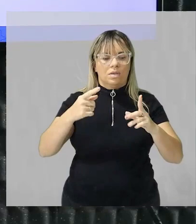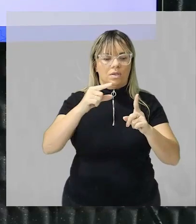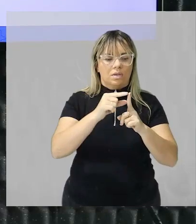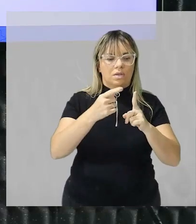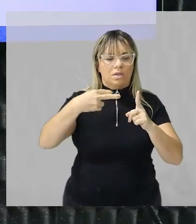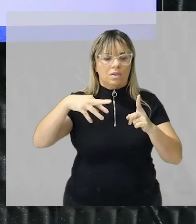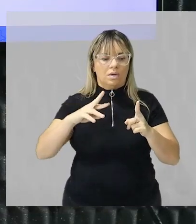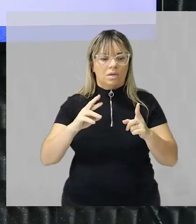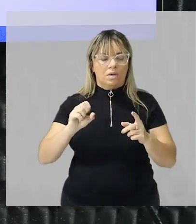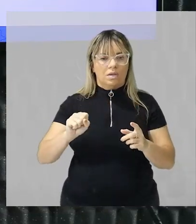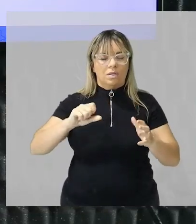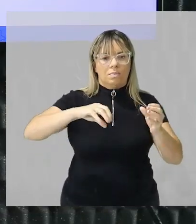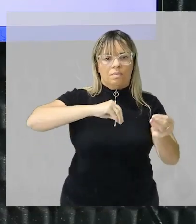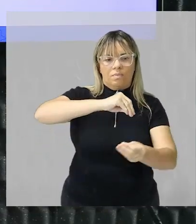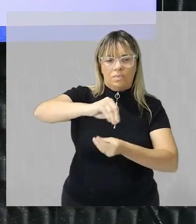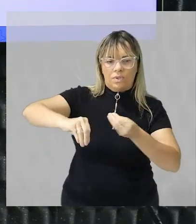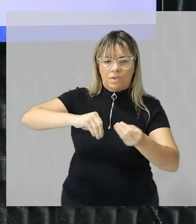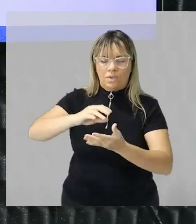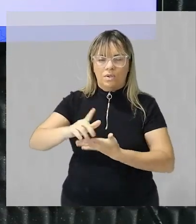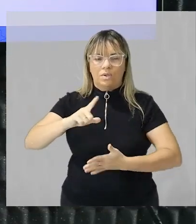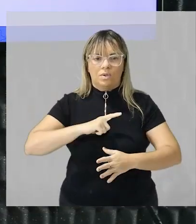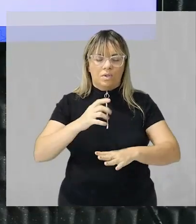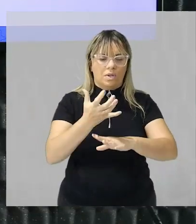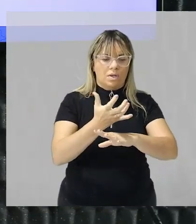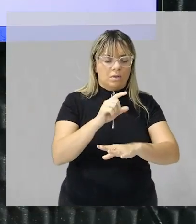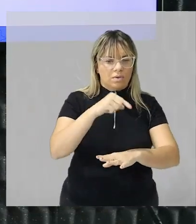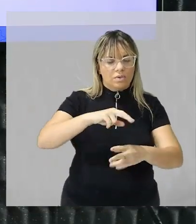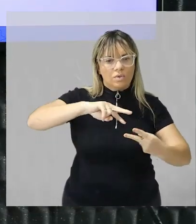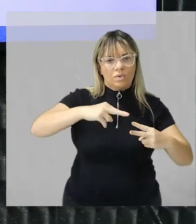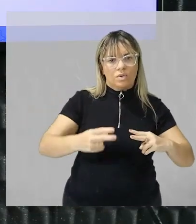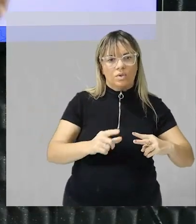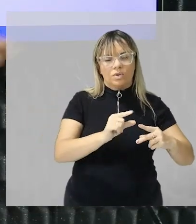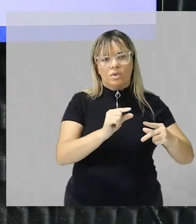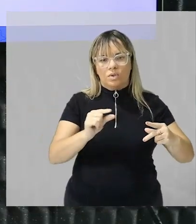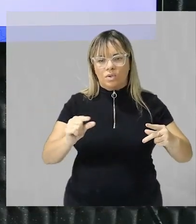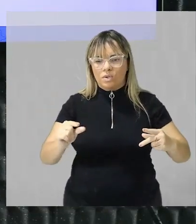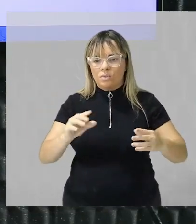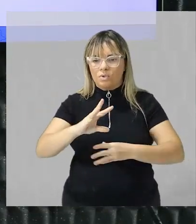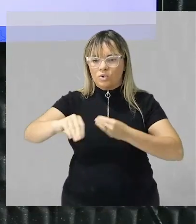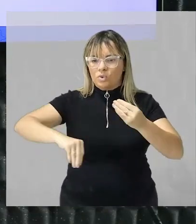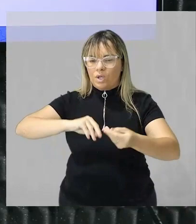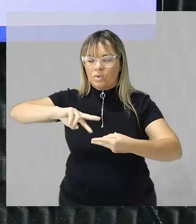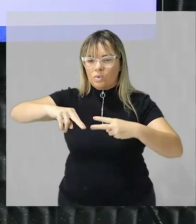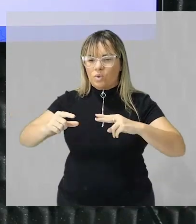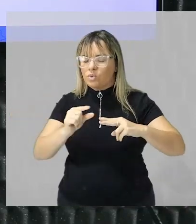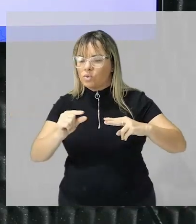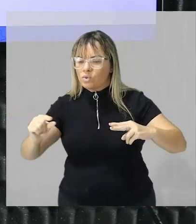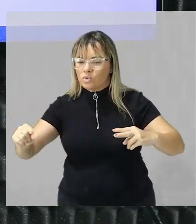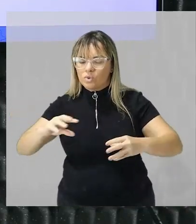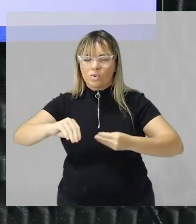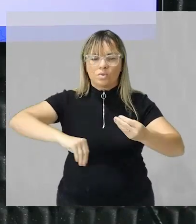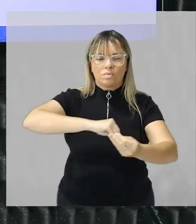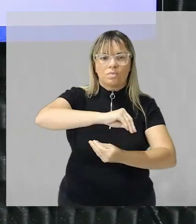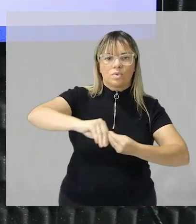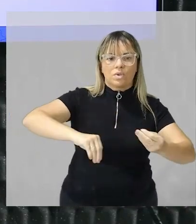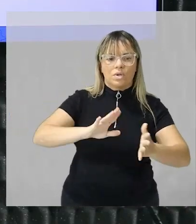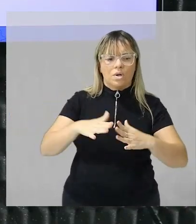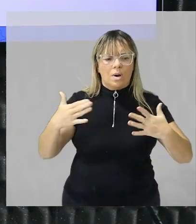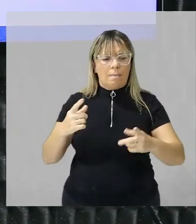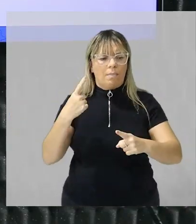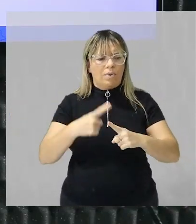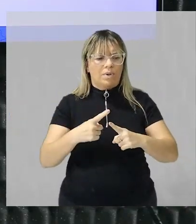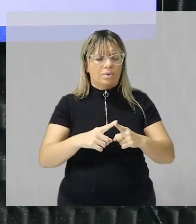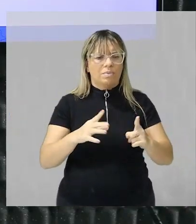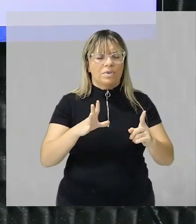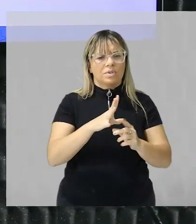significa mistura, né? Eu tenho um organismo com um gene de um outro organismo. Por que não pode ser clone?